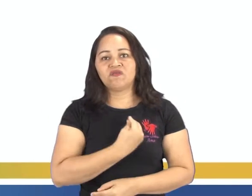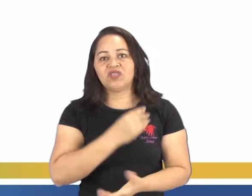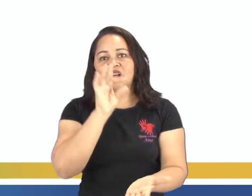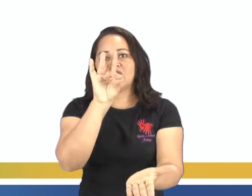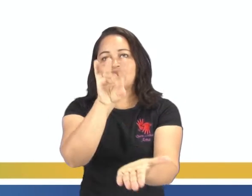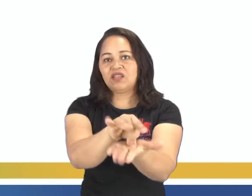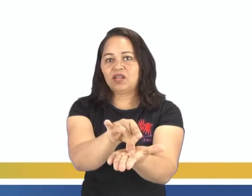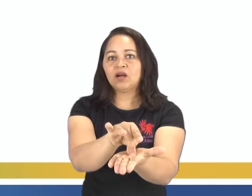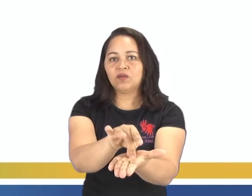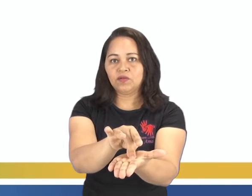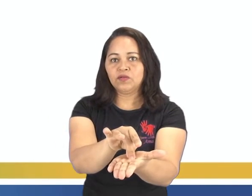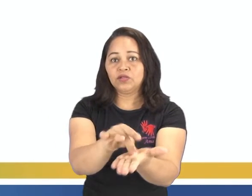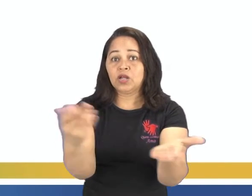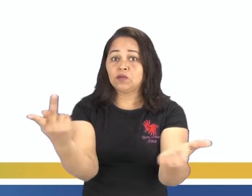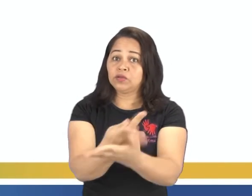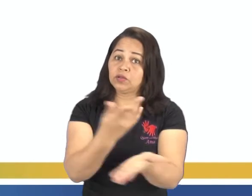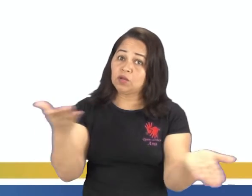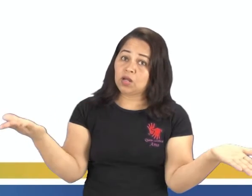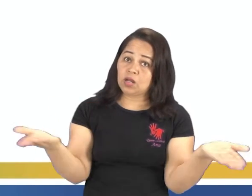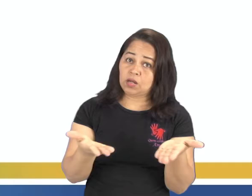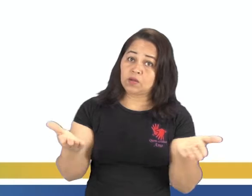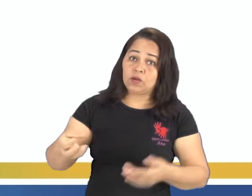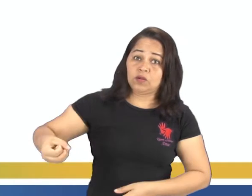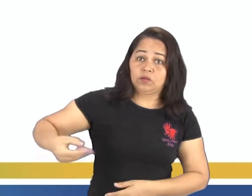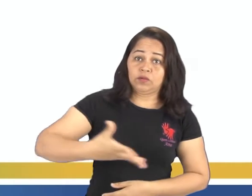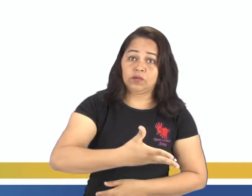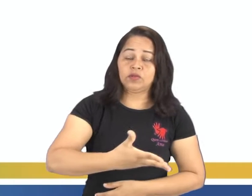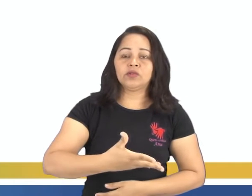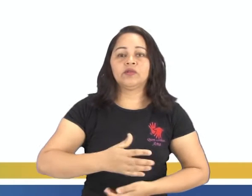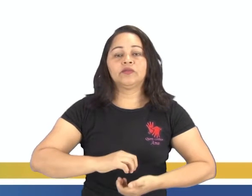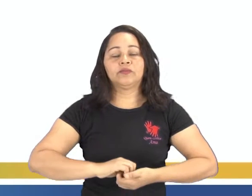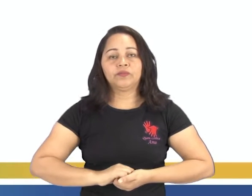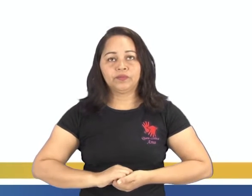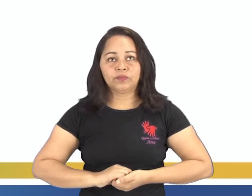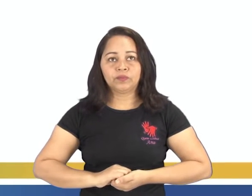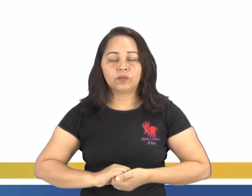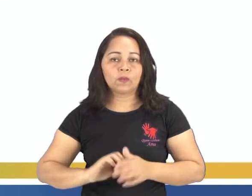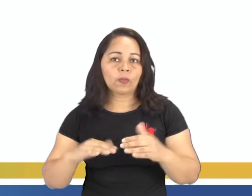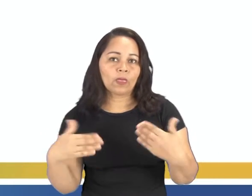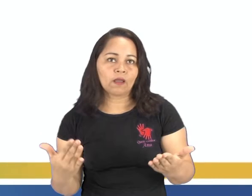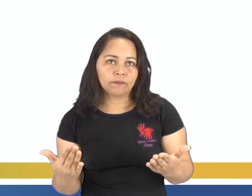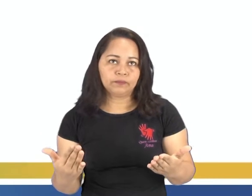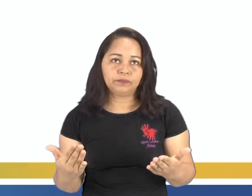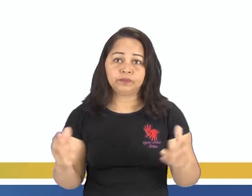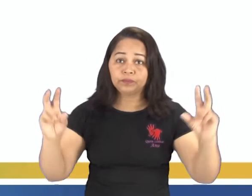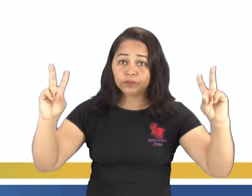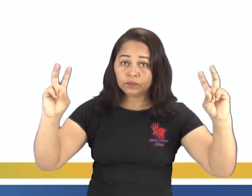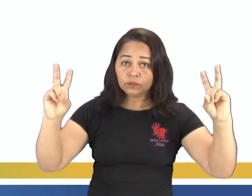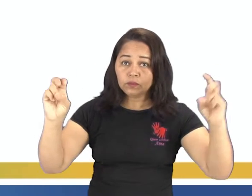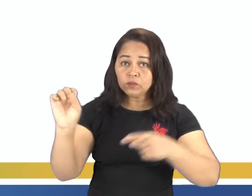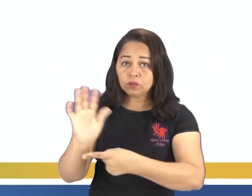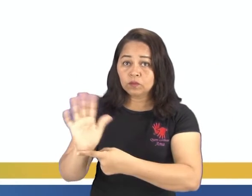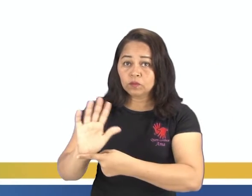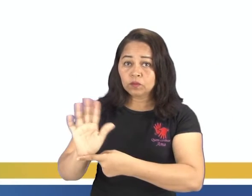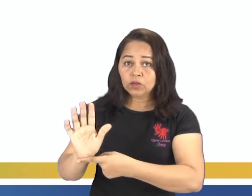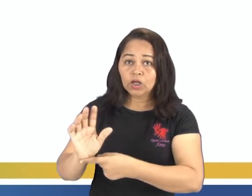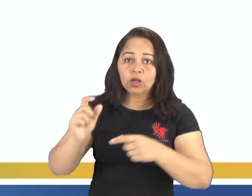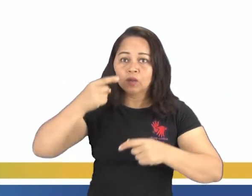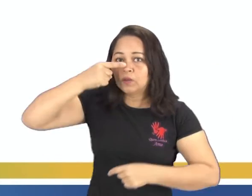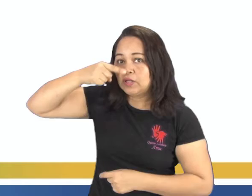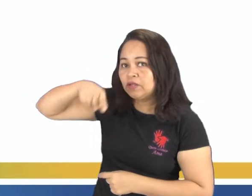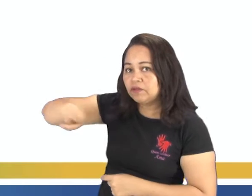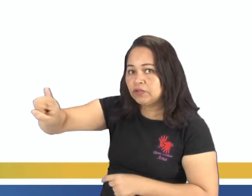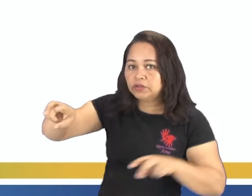prática e aplicável à nossa realidade, adverte o especialista. Bem, Um Elefante Sentado Quieto venceu o prêmio